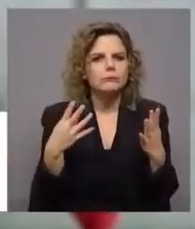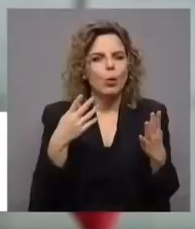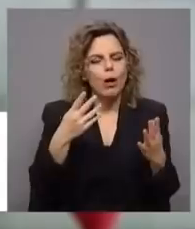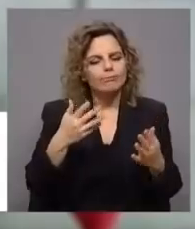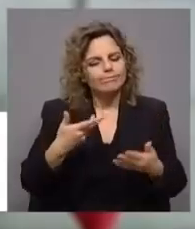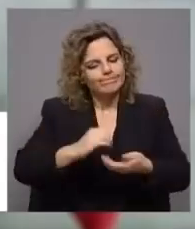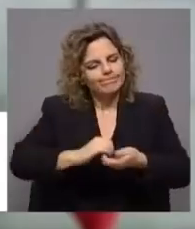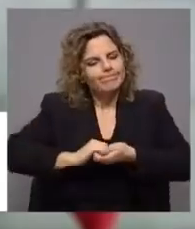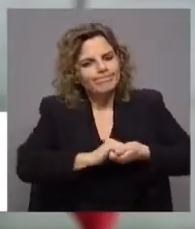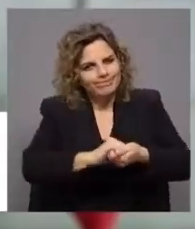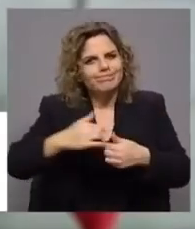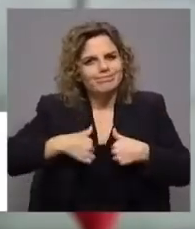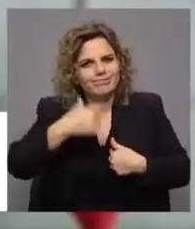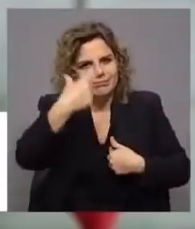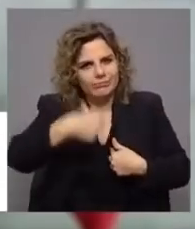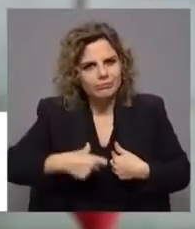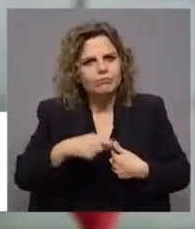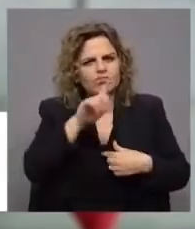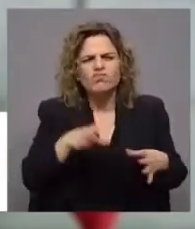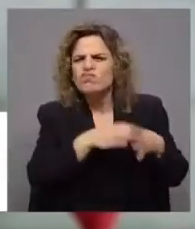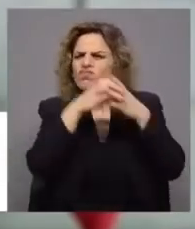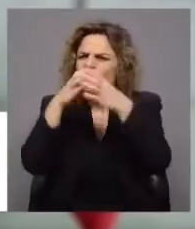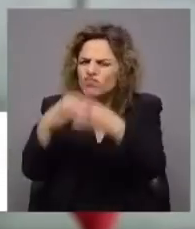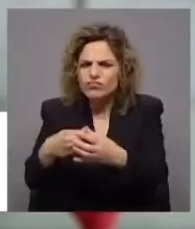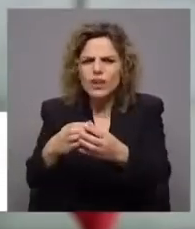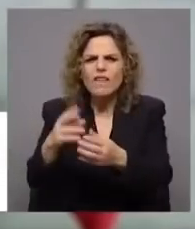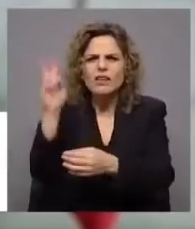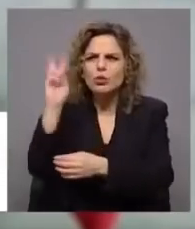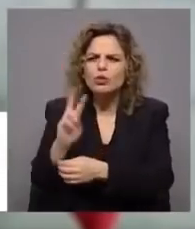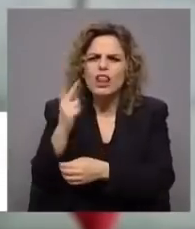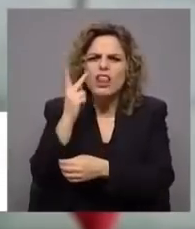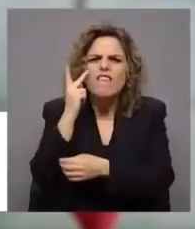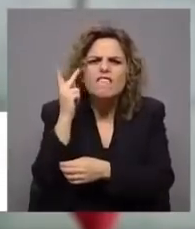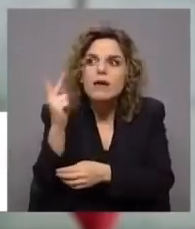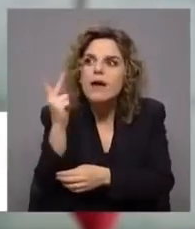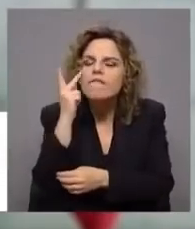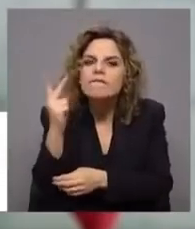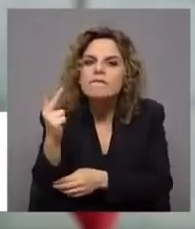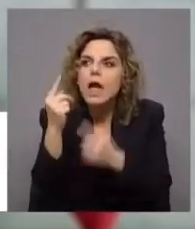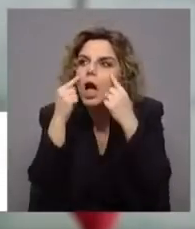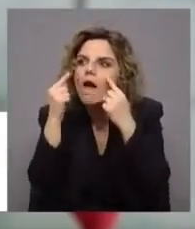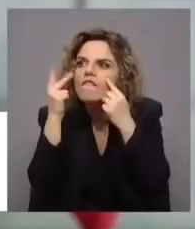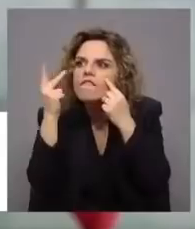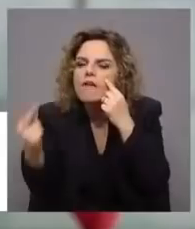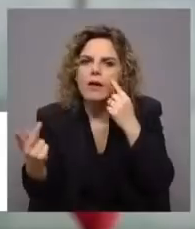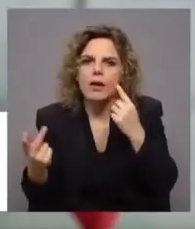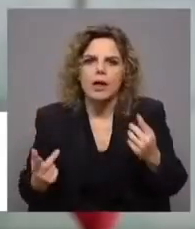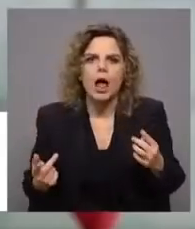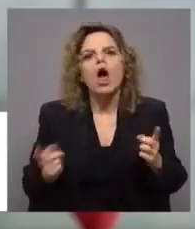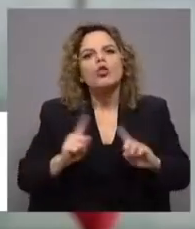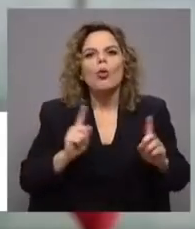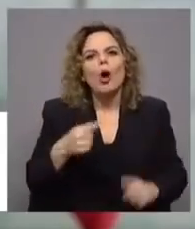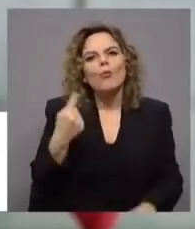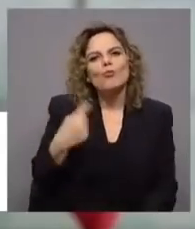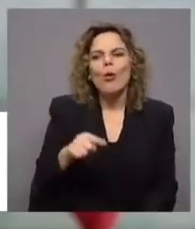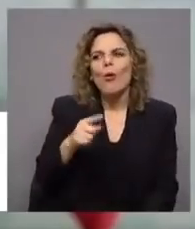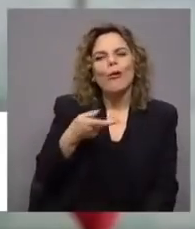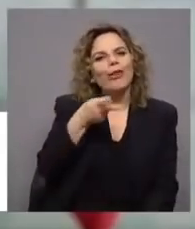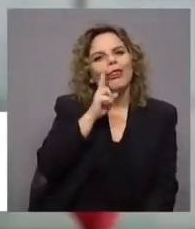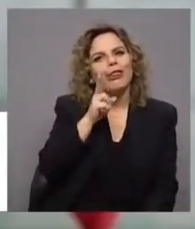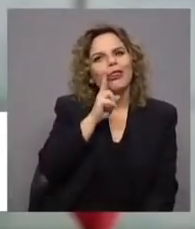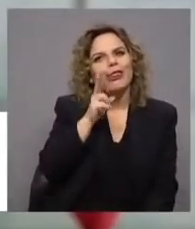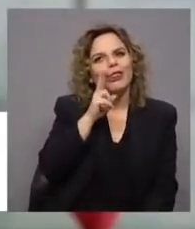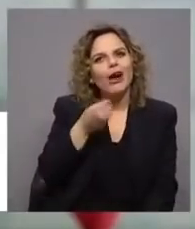e fosse na Venezuela para ver com os olhos o que acontece na Venezuela e não a ficar assistindo pelo que